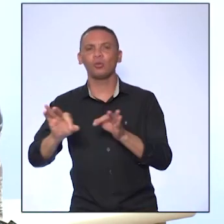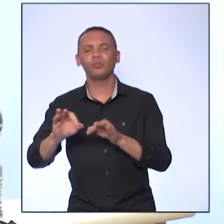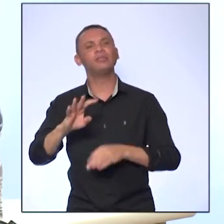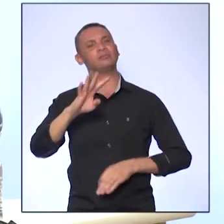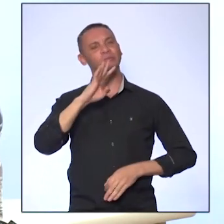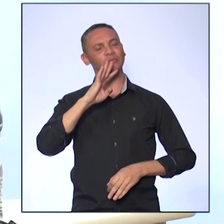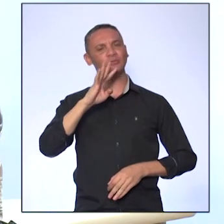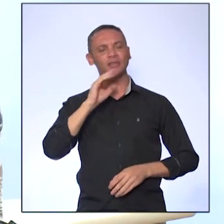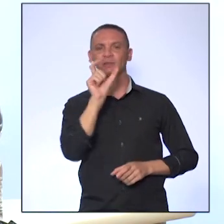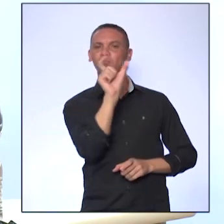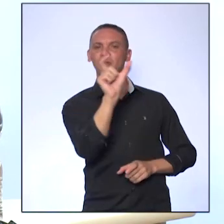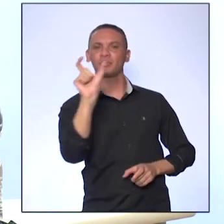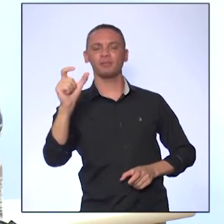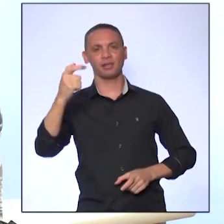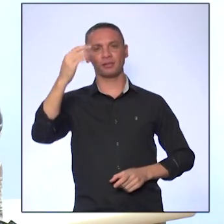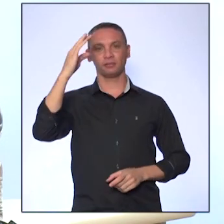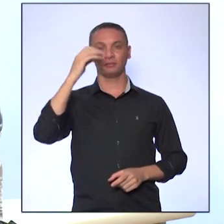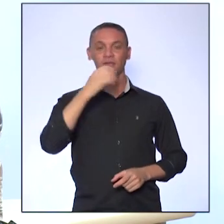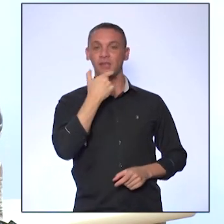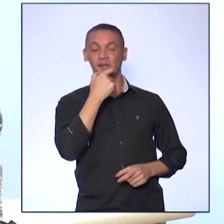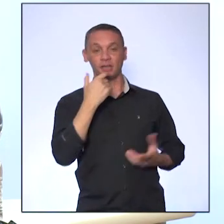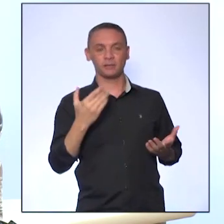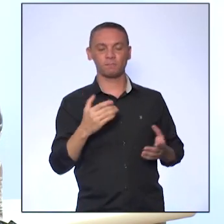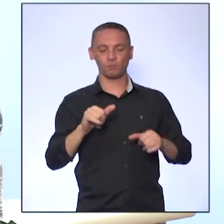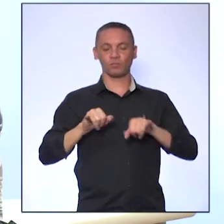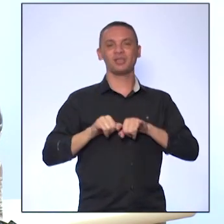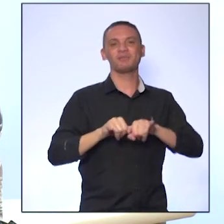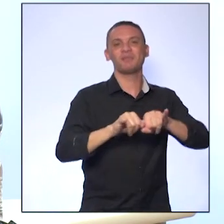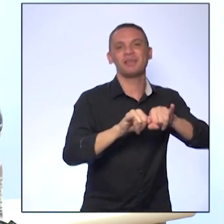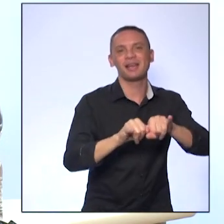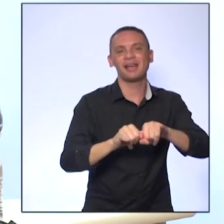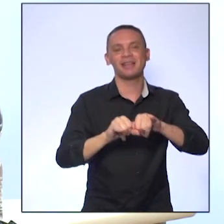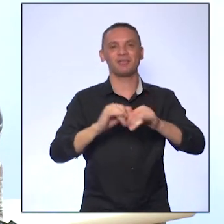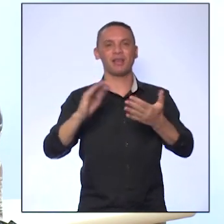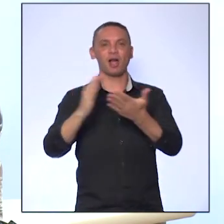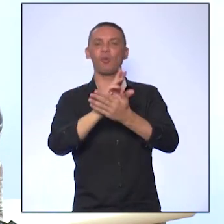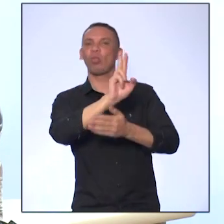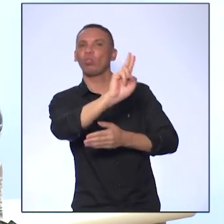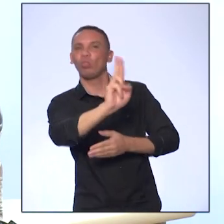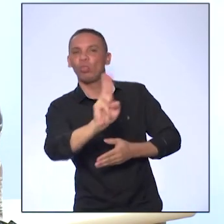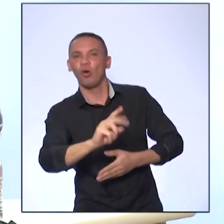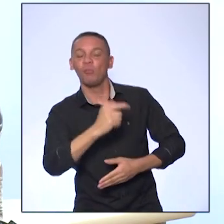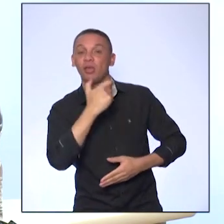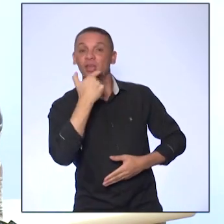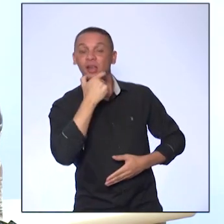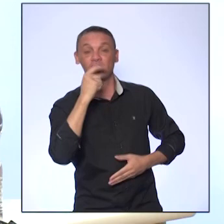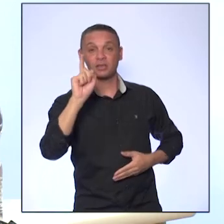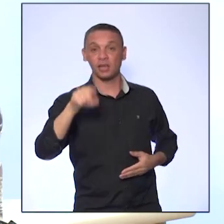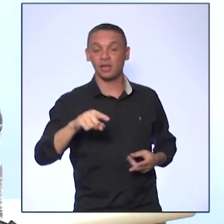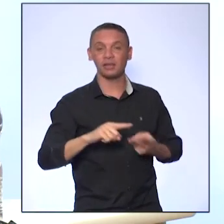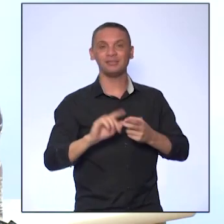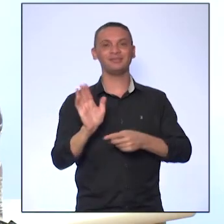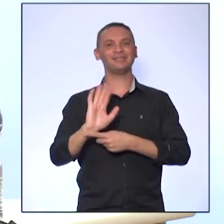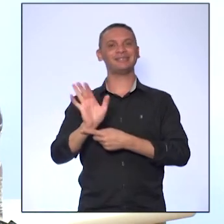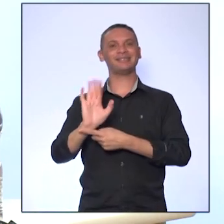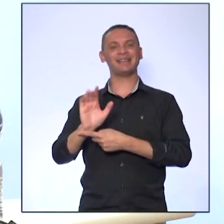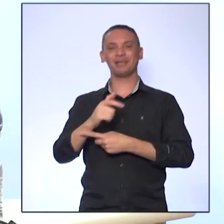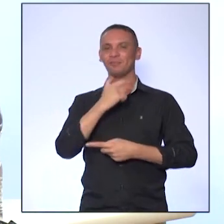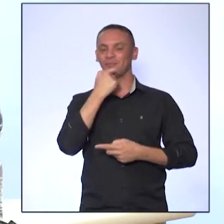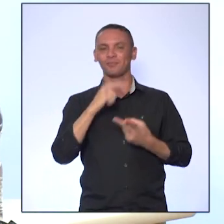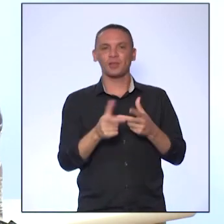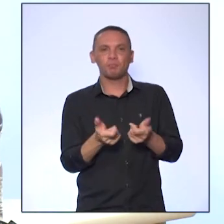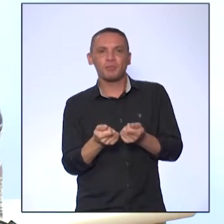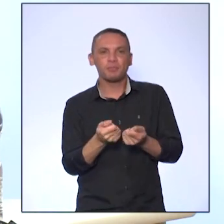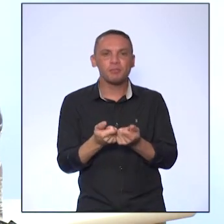está no nosso dia a dia. Quando eu vou ao supermercado, alguns produtos têm um rótulo escrito em inglês. Os cinemas, os